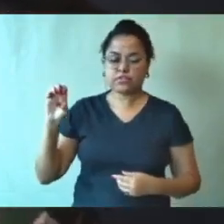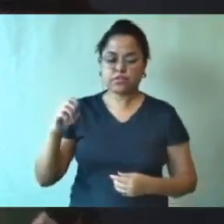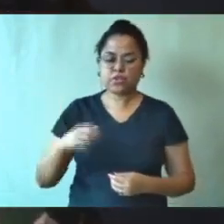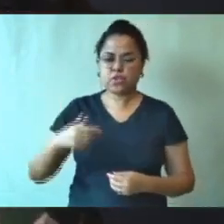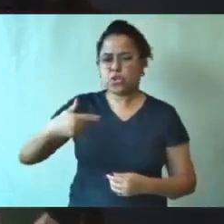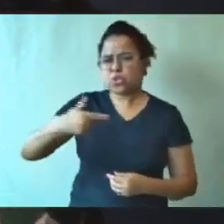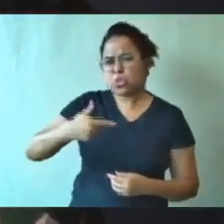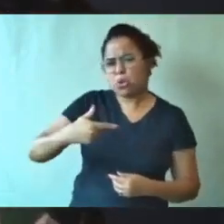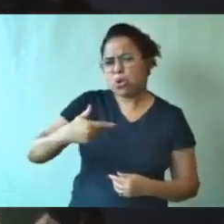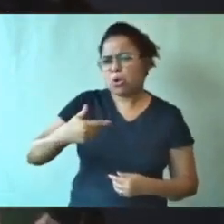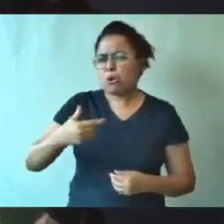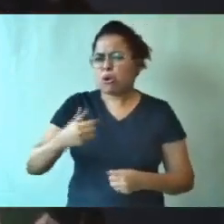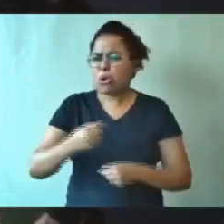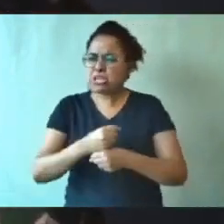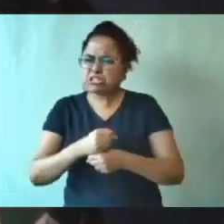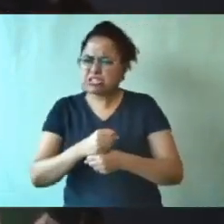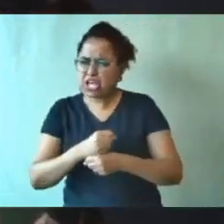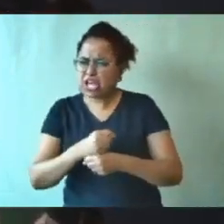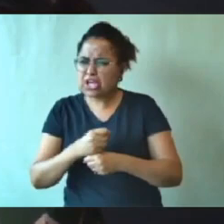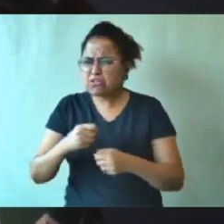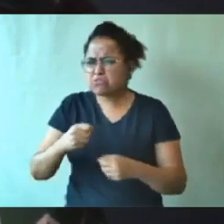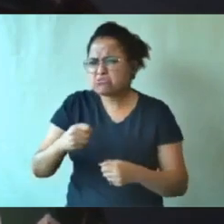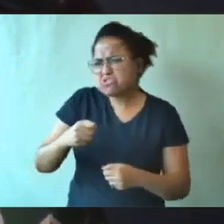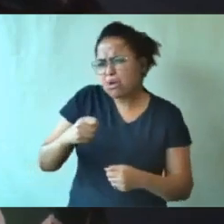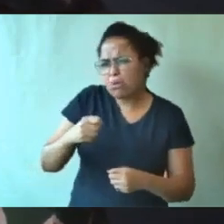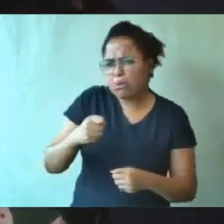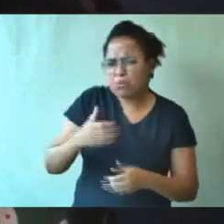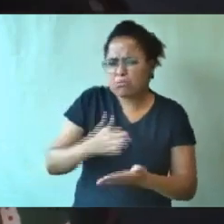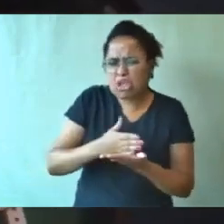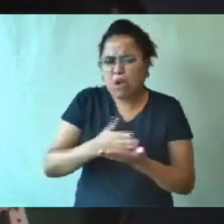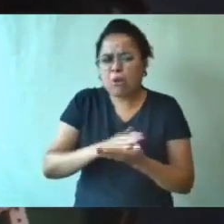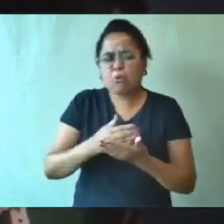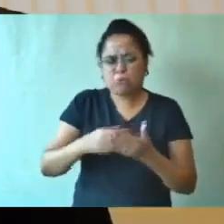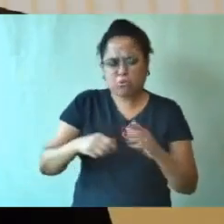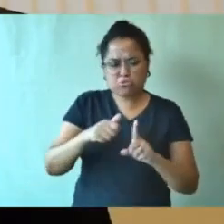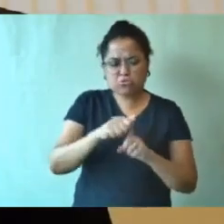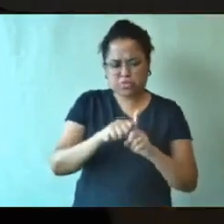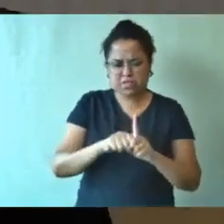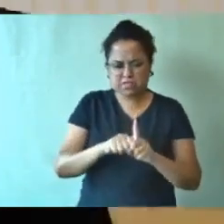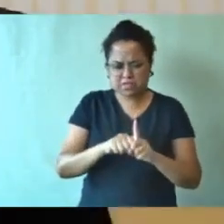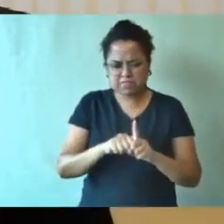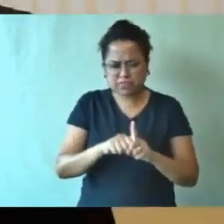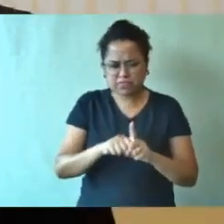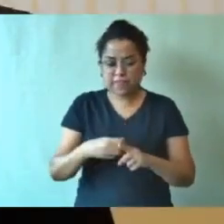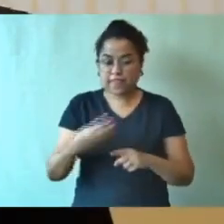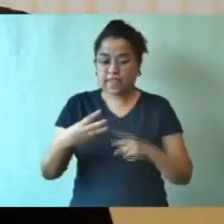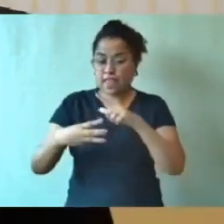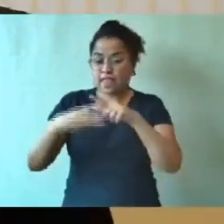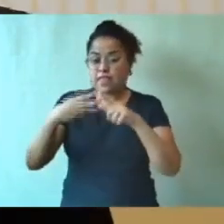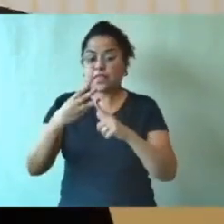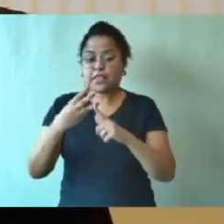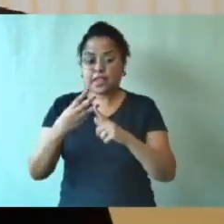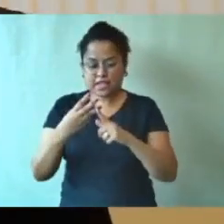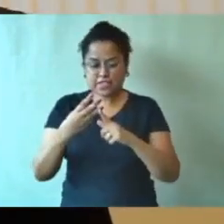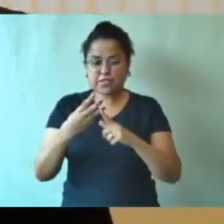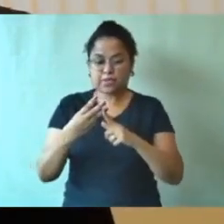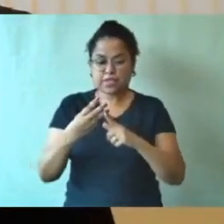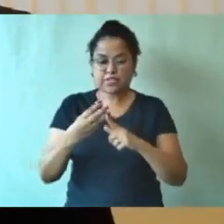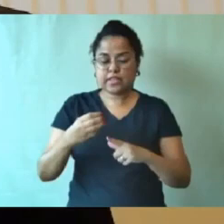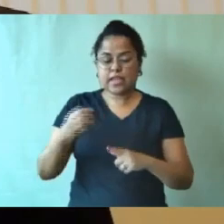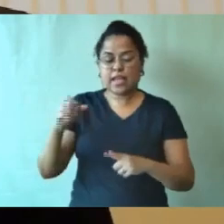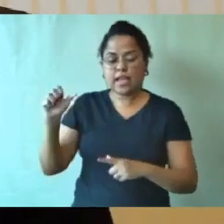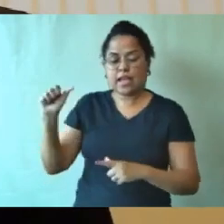certo? O senhor é sócio de quantas empresas dentro do consórcio BH Leste? 3 empresas. A SM